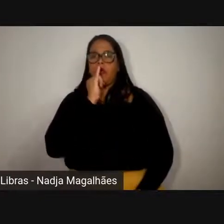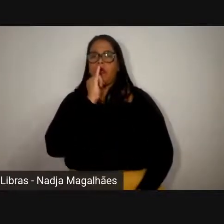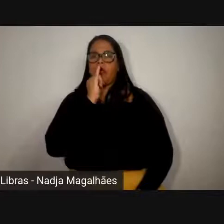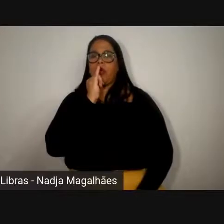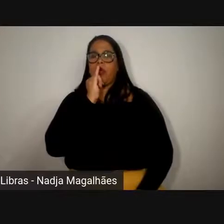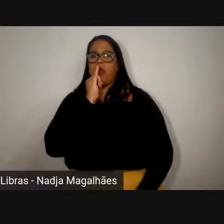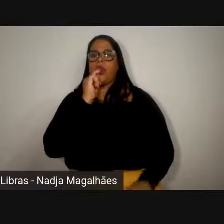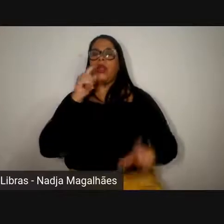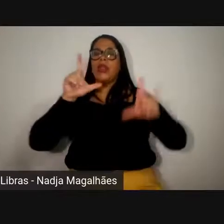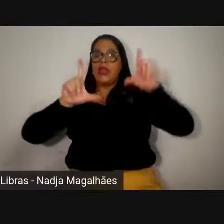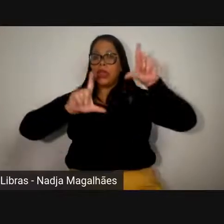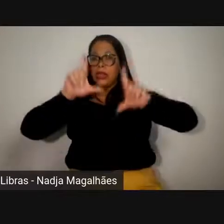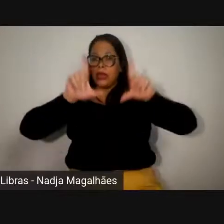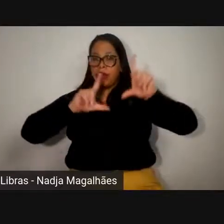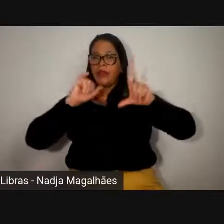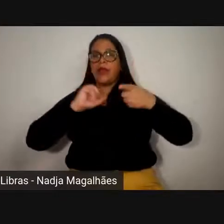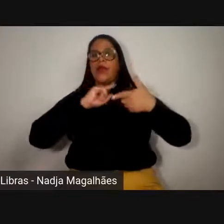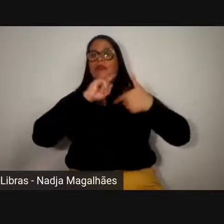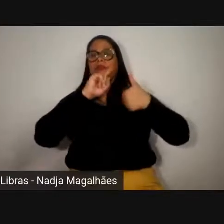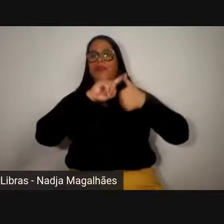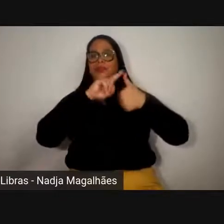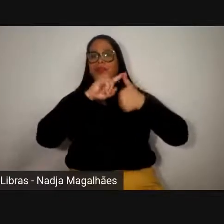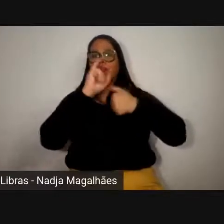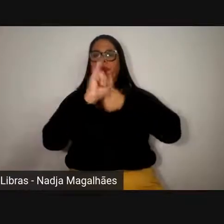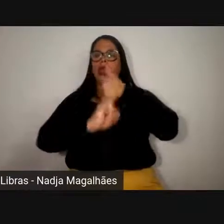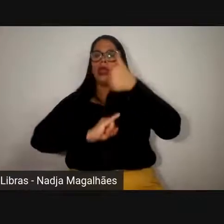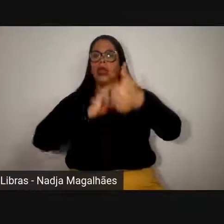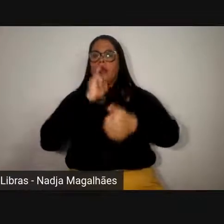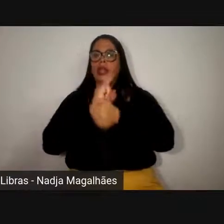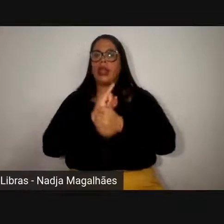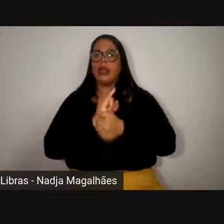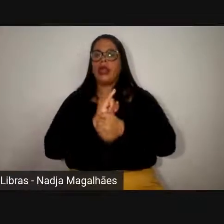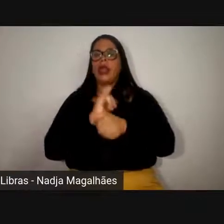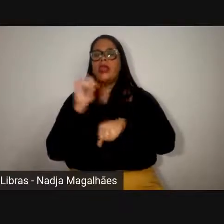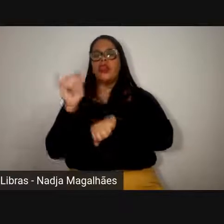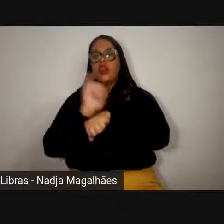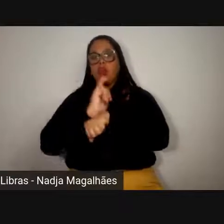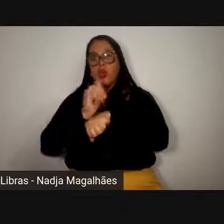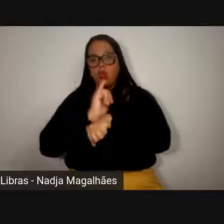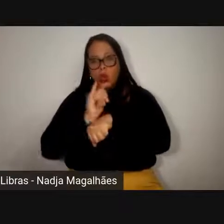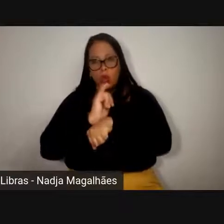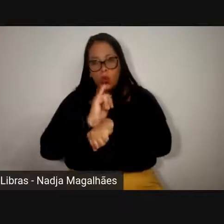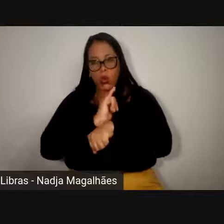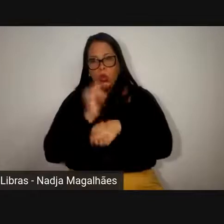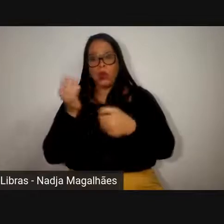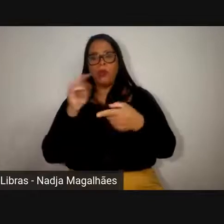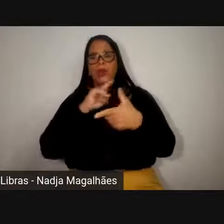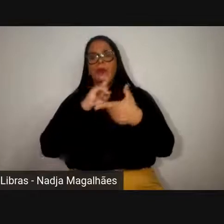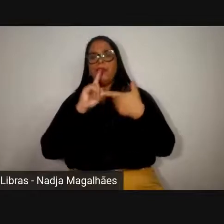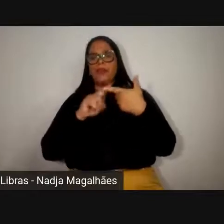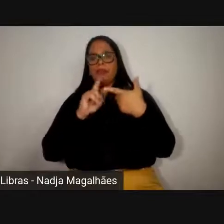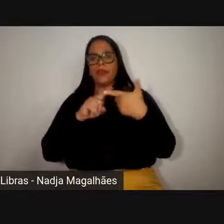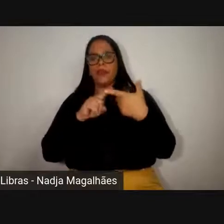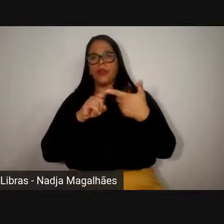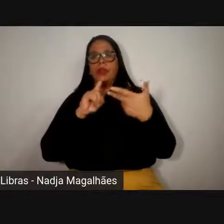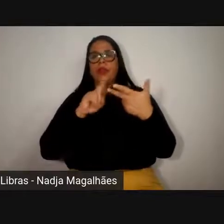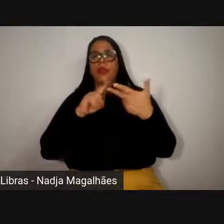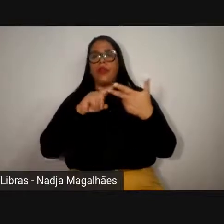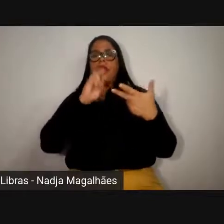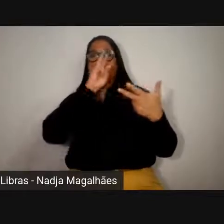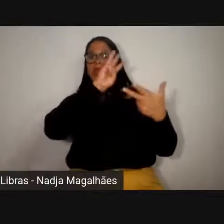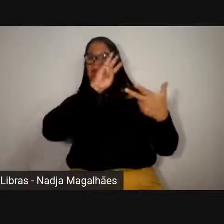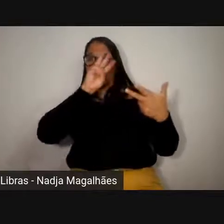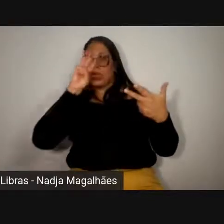broadcast televisivo, na internet, YouTube e Vimeo, né, que são plataformas de vídeo, no site